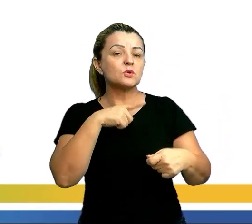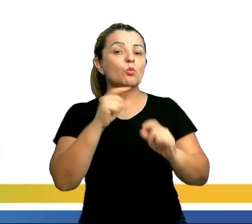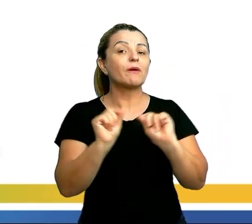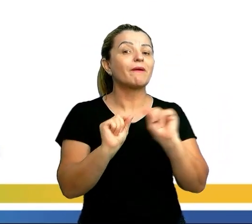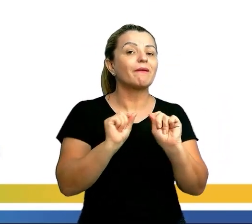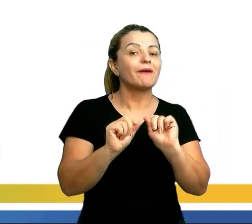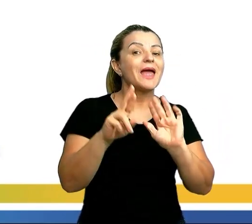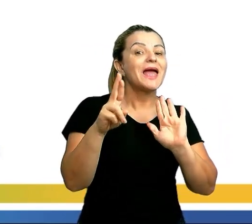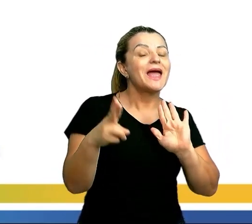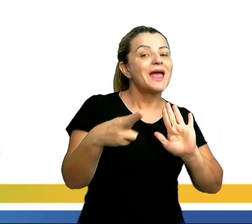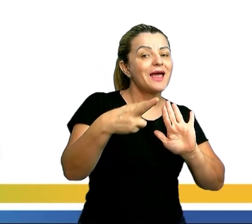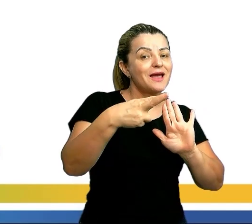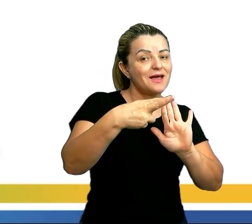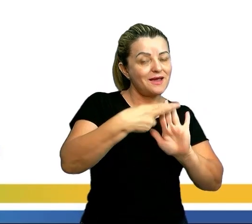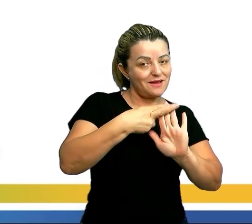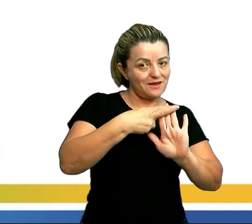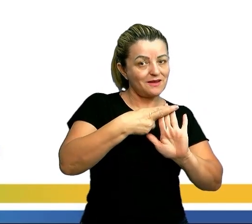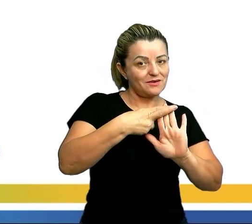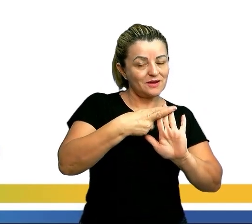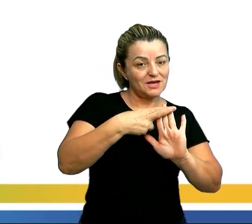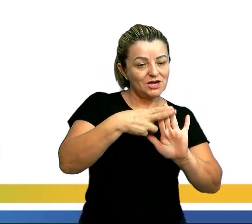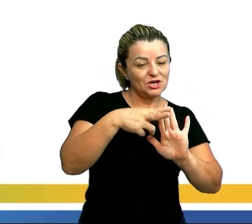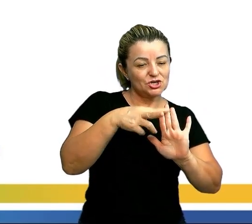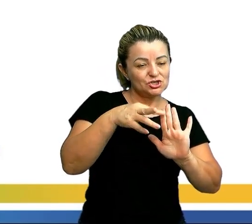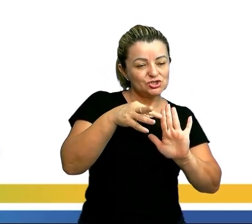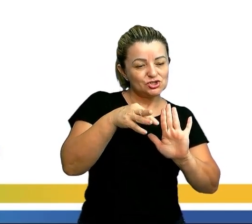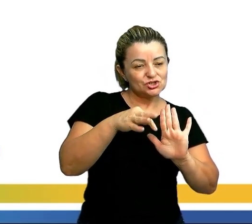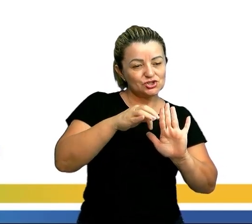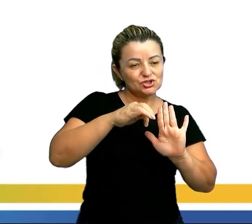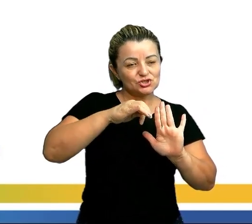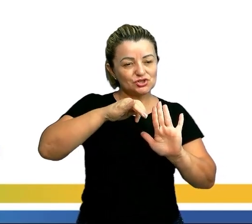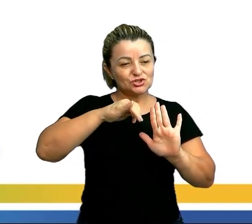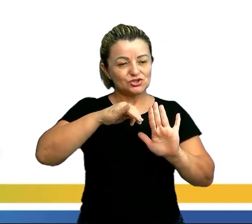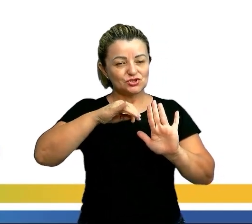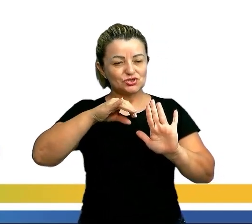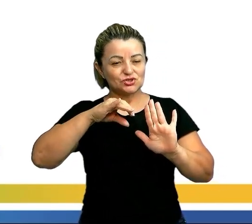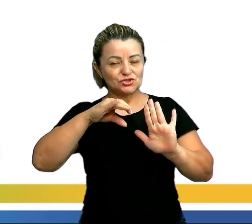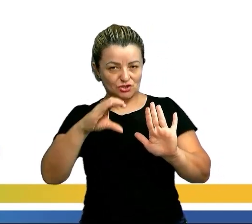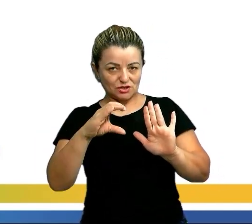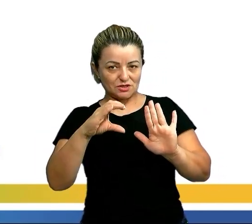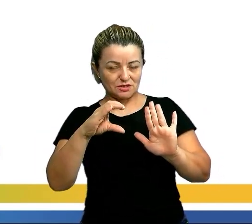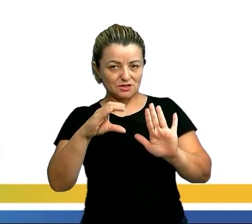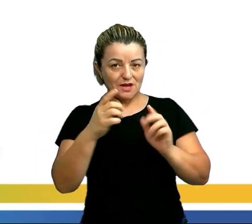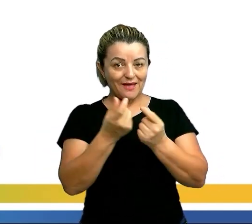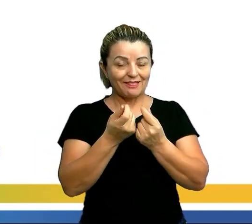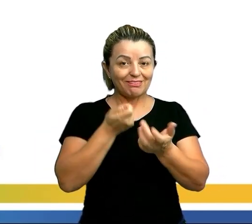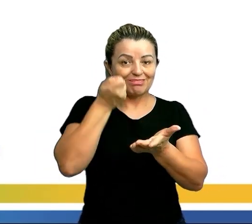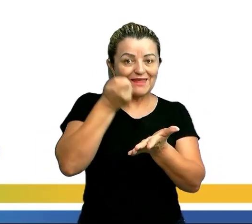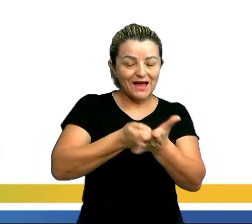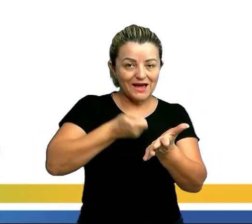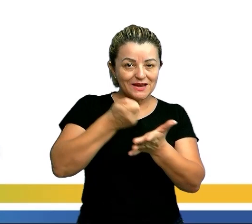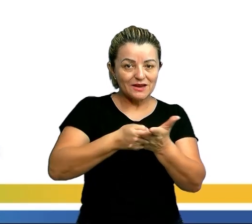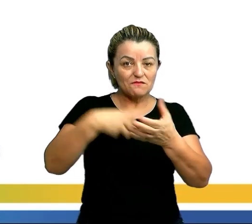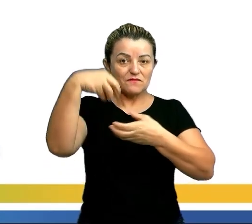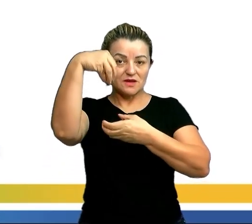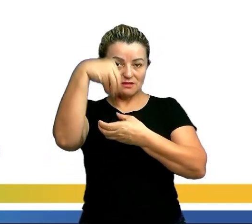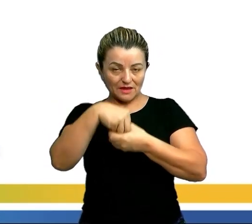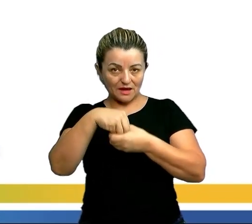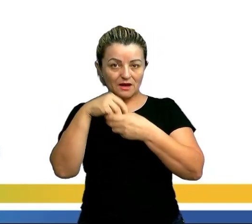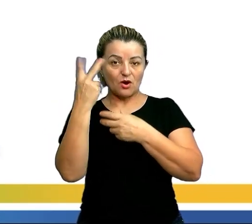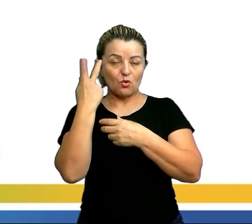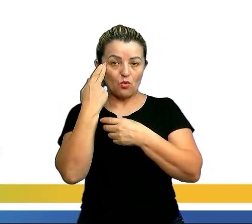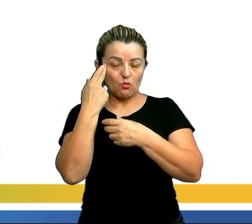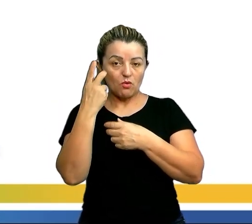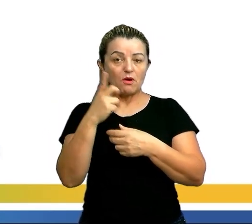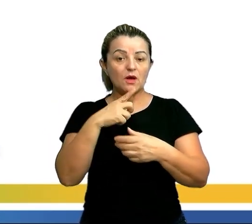países o chamado TIC, né? Que é a Tarifa Interna Comum. O que é que significa isso? Esses países,